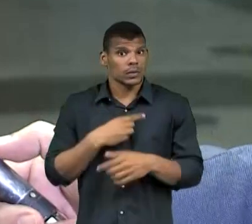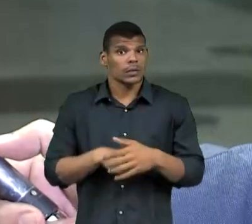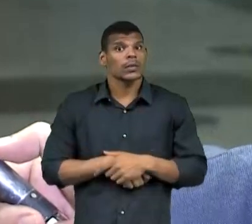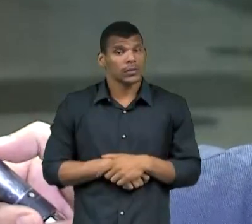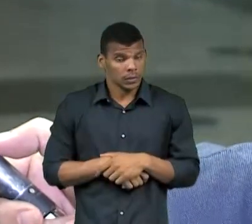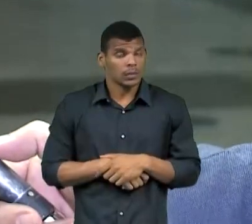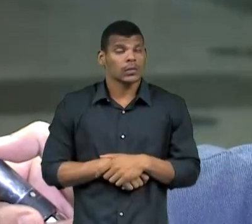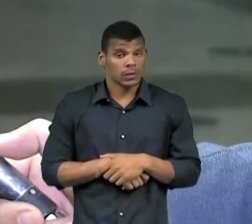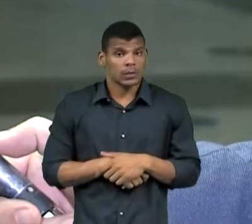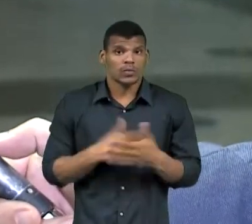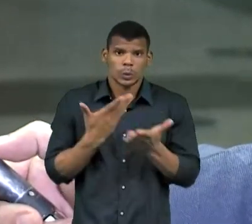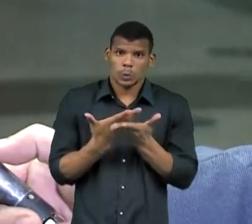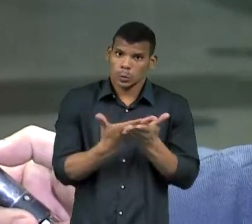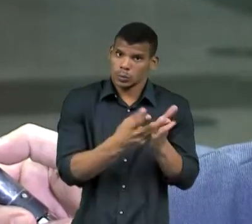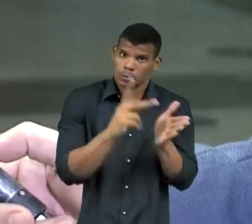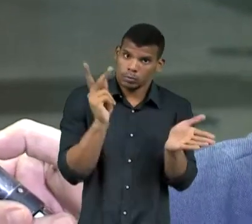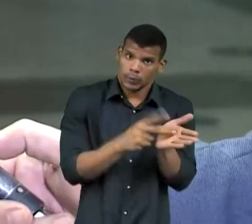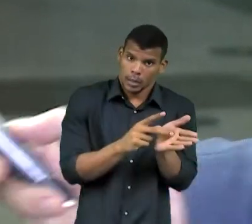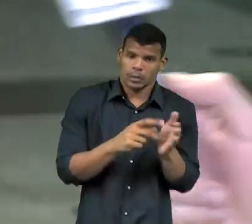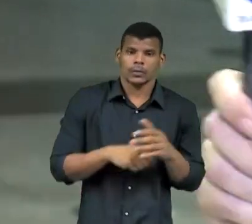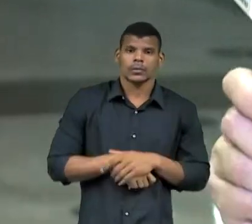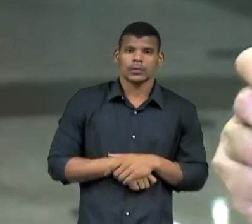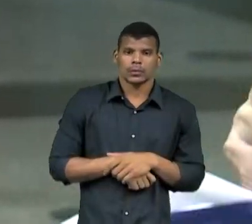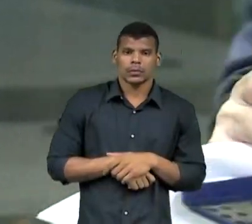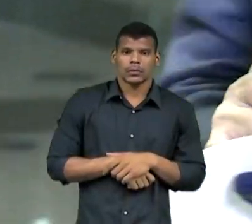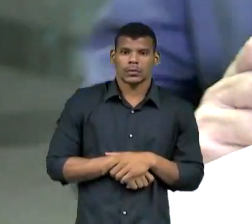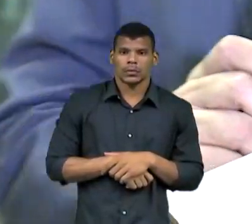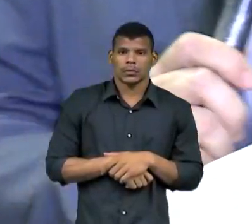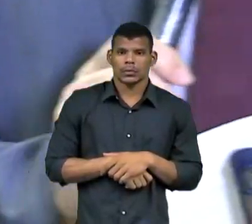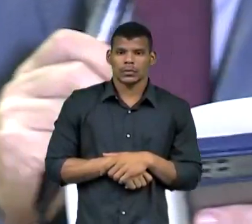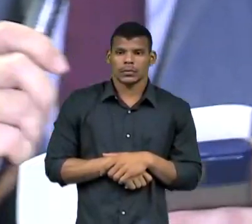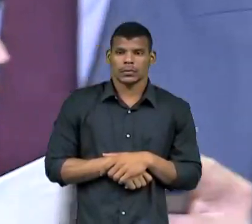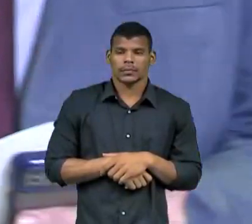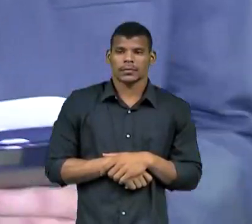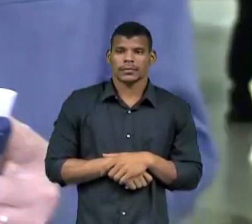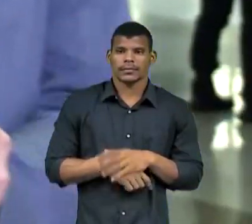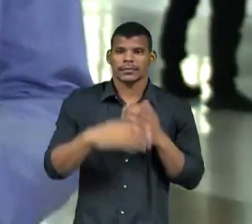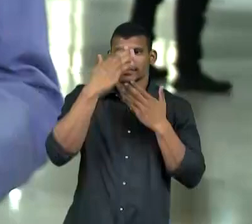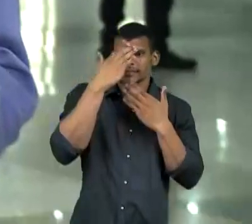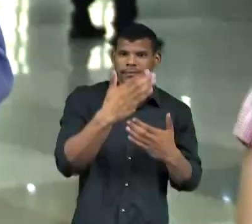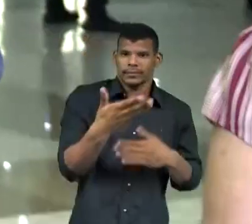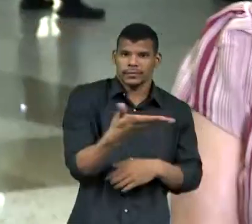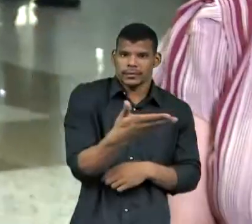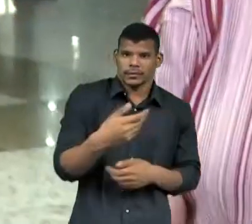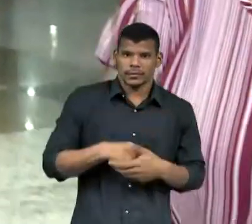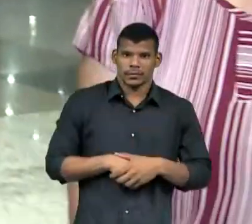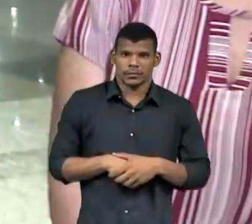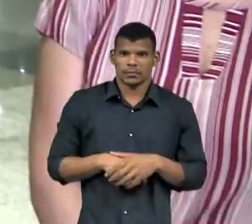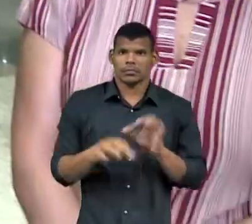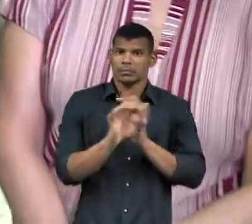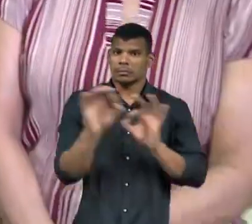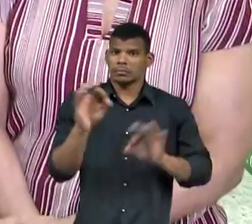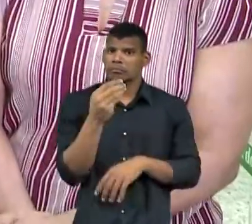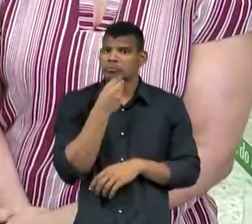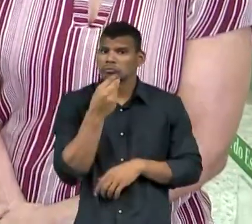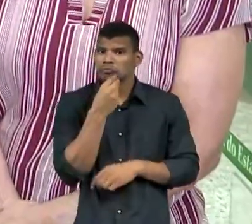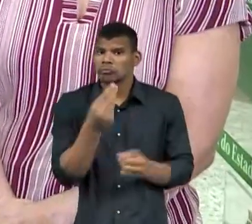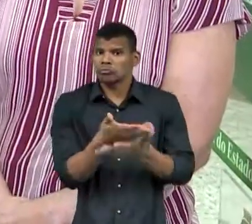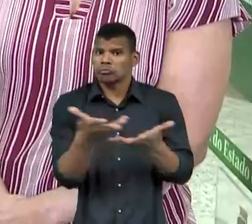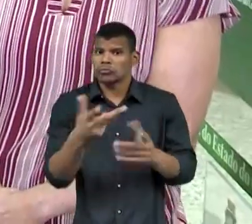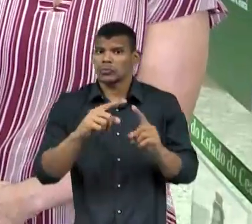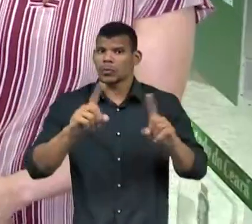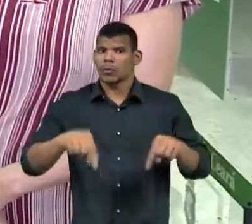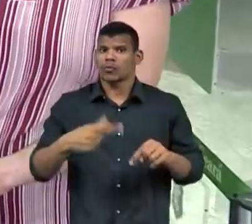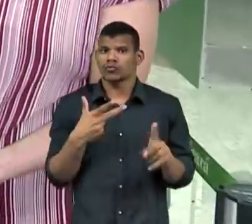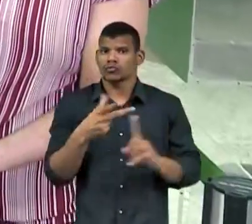é estudando mesmo, certo? Obrigado, Israelita. Obrigado, Cláudia. Está aí uma ótima oportunidade. Projeto Superação com